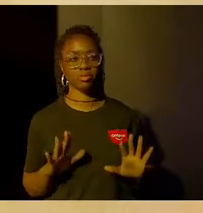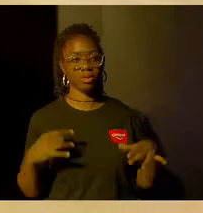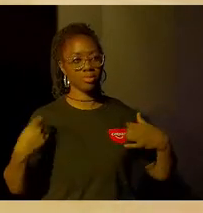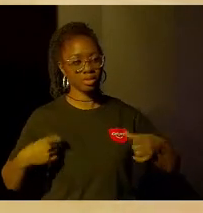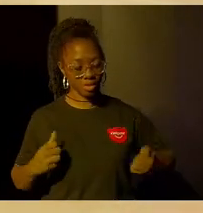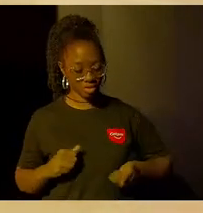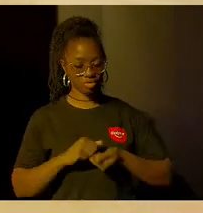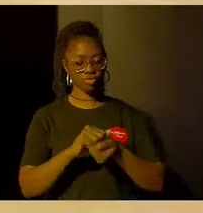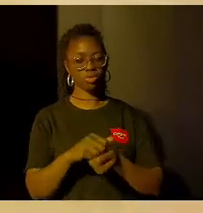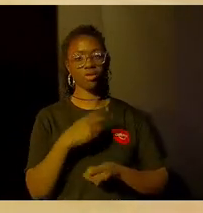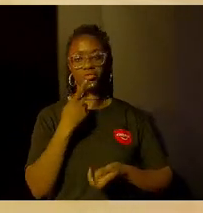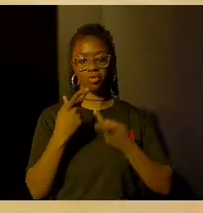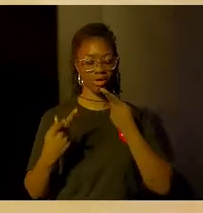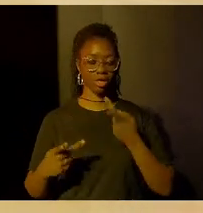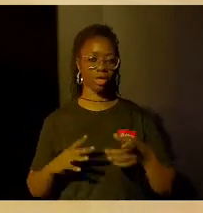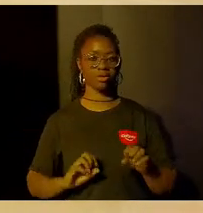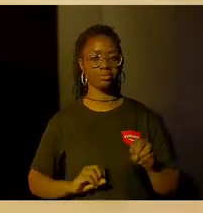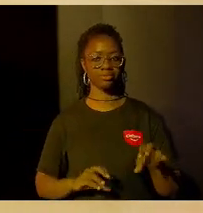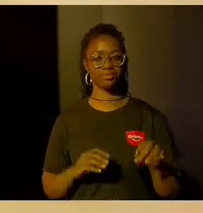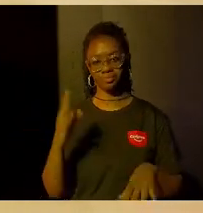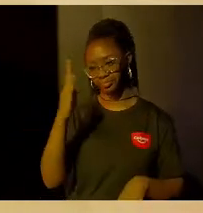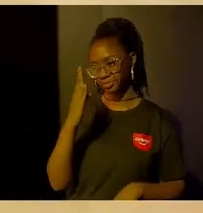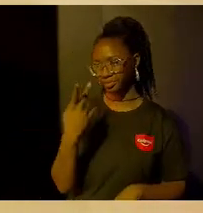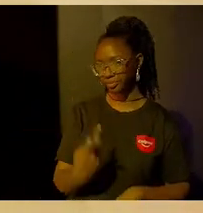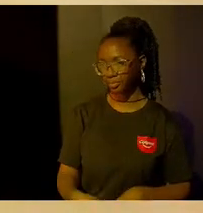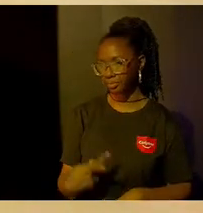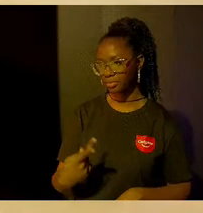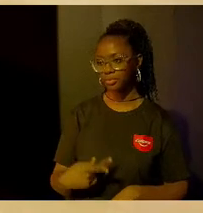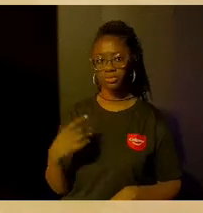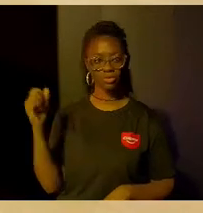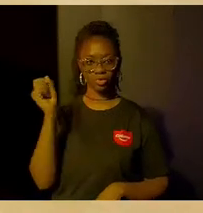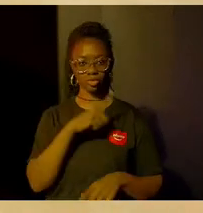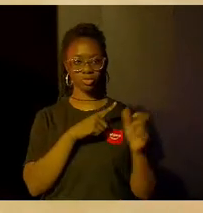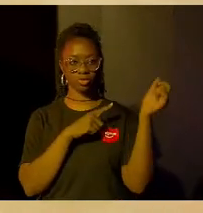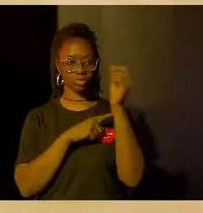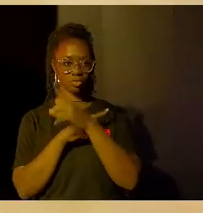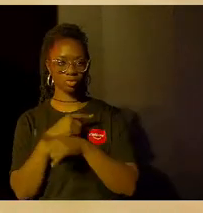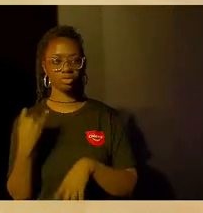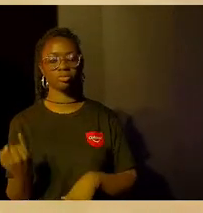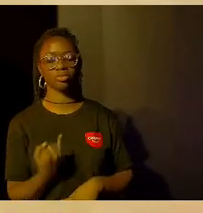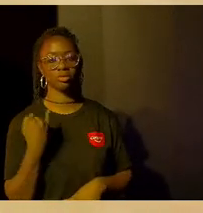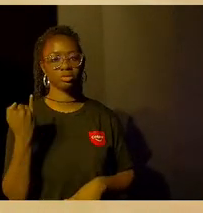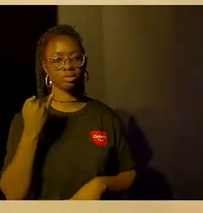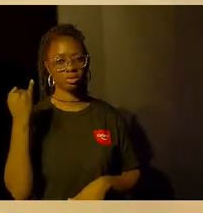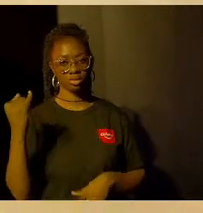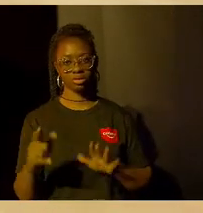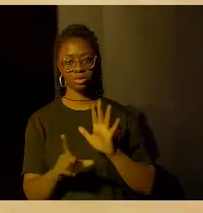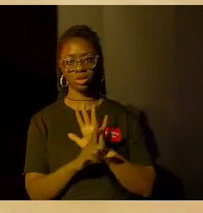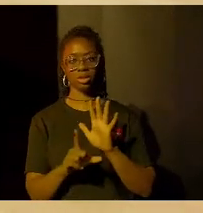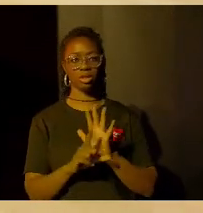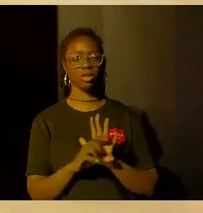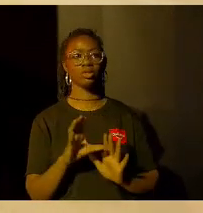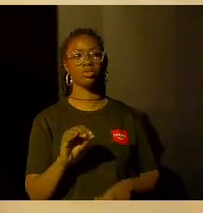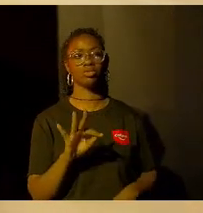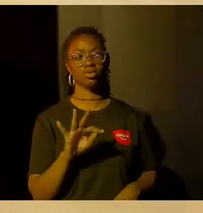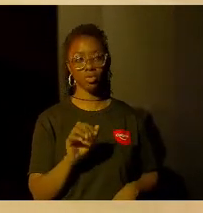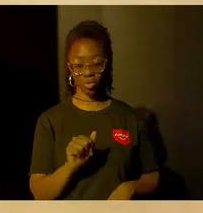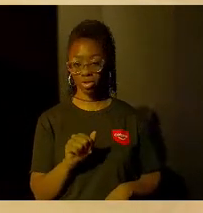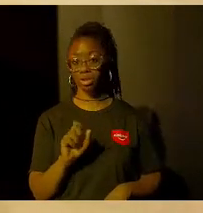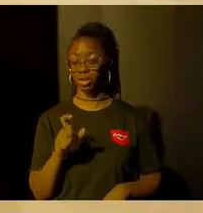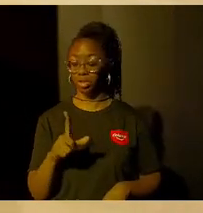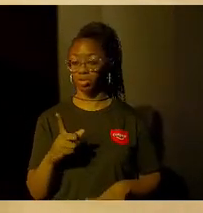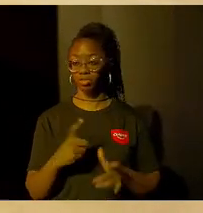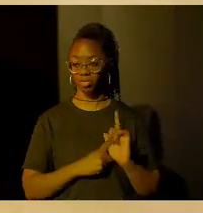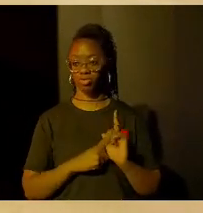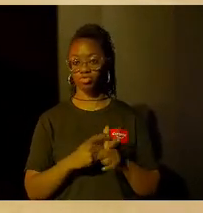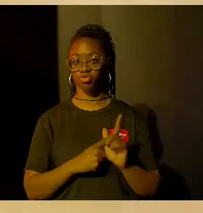se juntar e falar sobre a educação brasileira sobre dificuldade que é sobre a importância das leis de cotas que é uma dívida colonial com